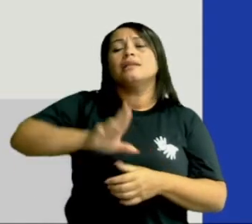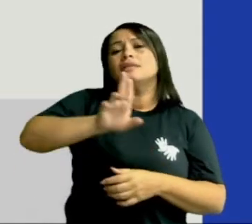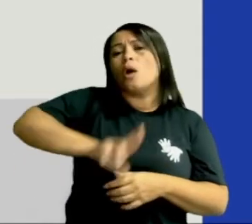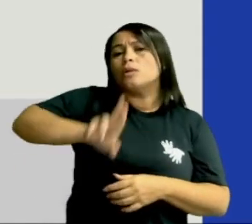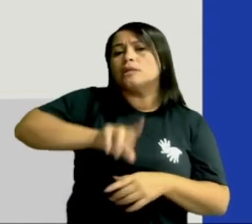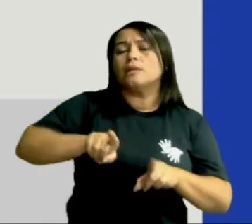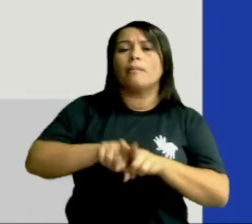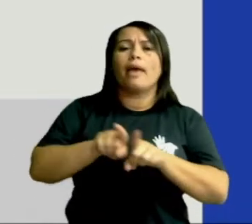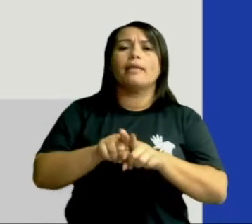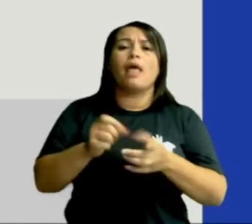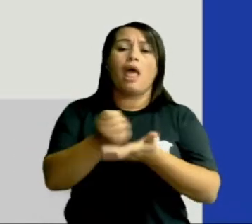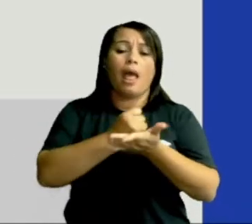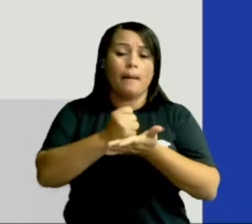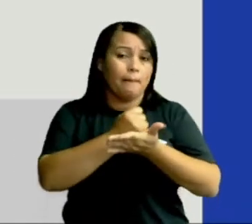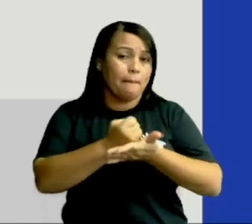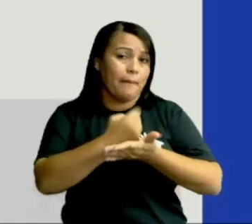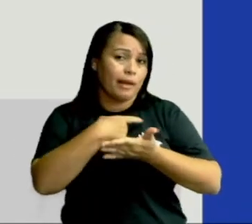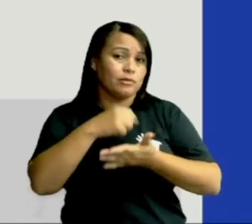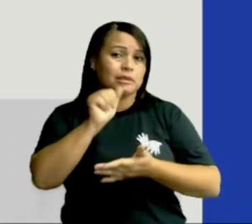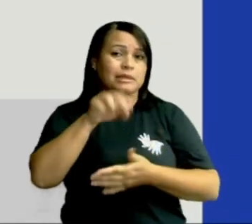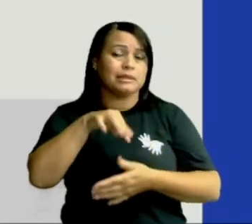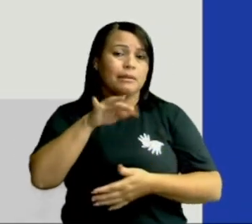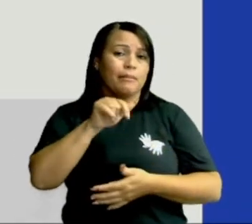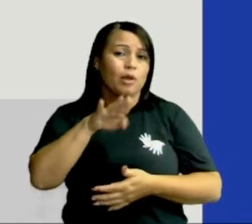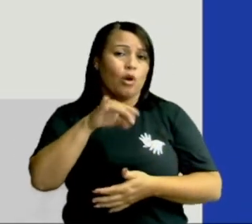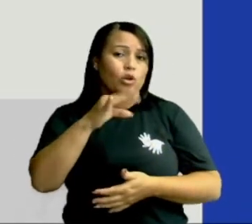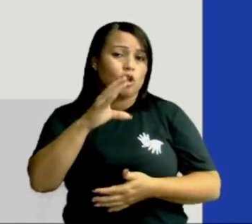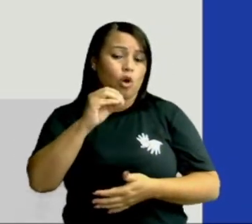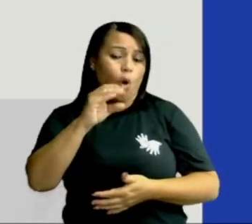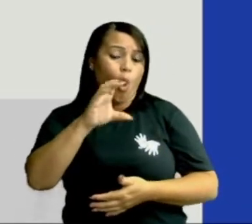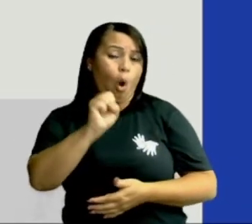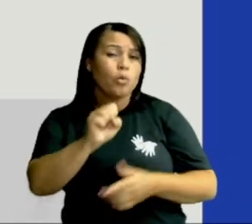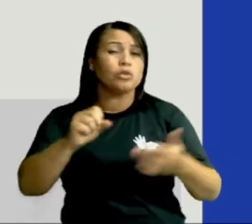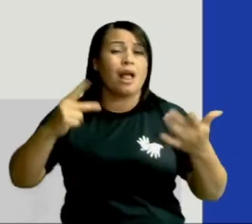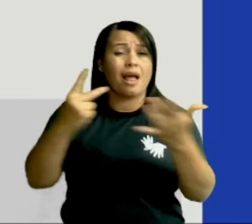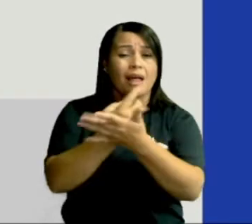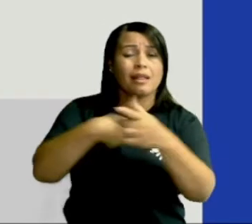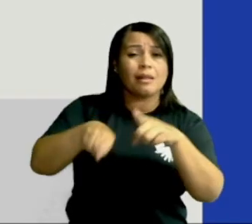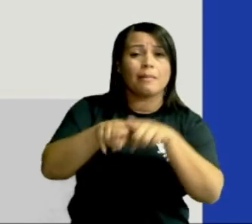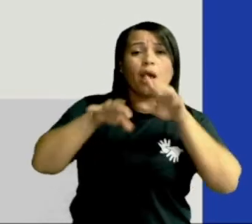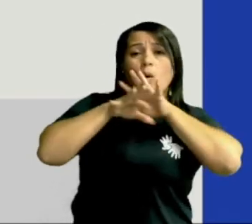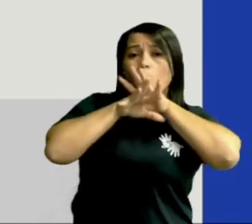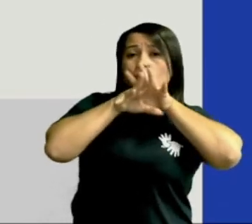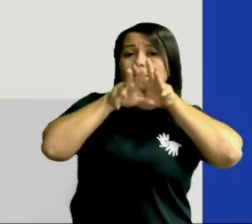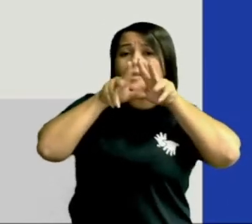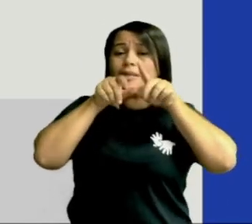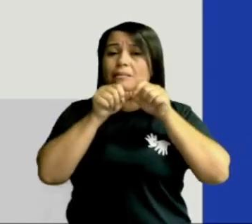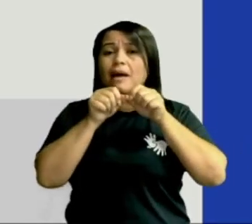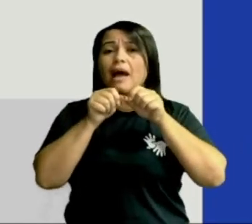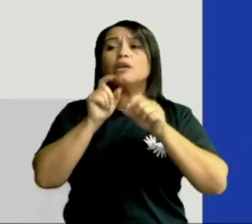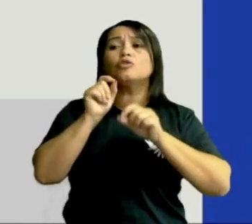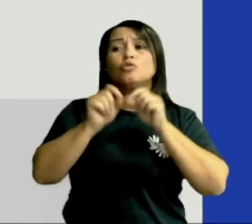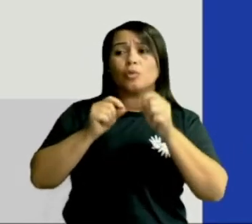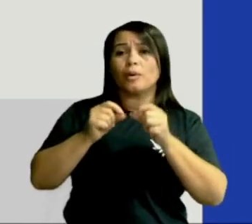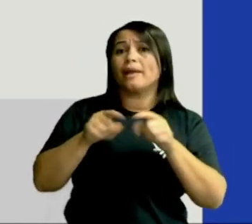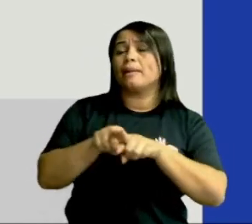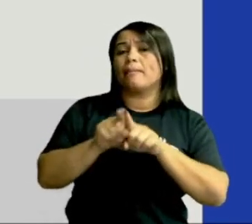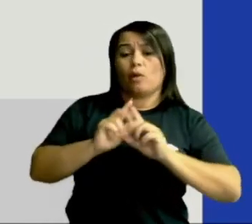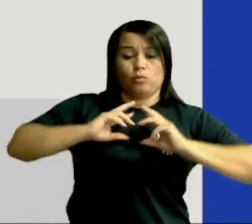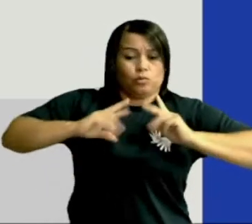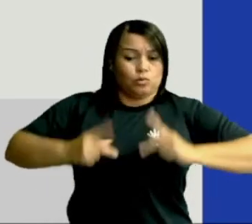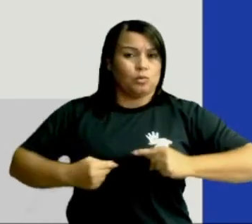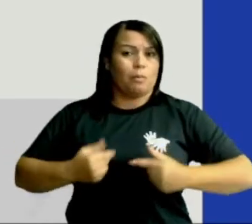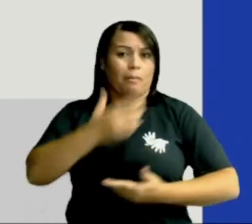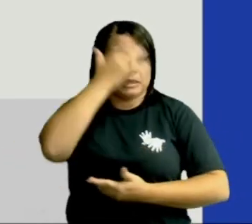utilização de antibióticos de maneira errada também com os animais, gera, assim como nos